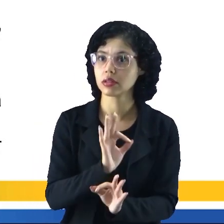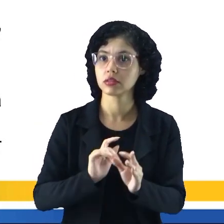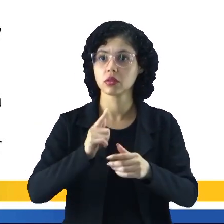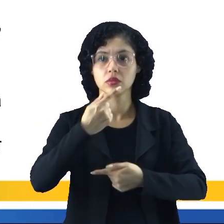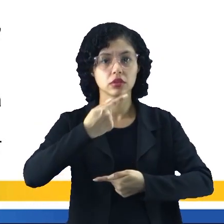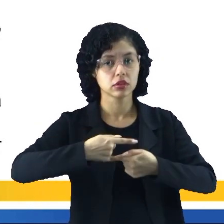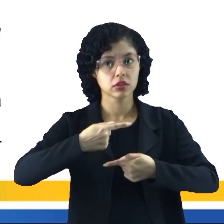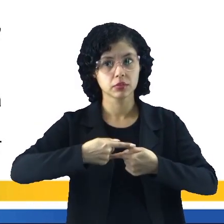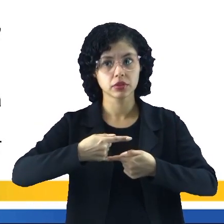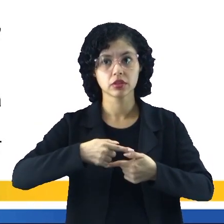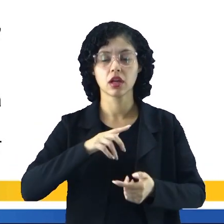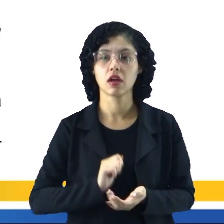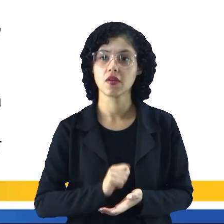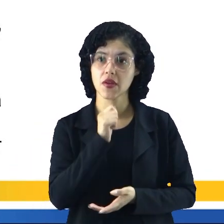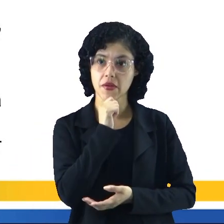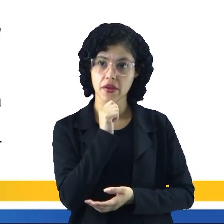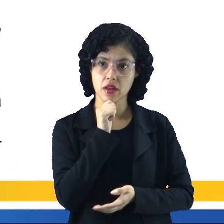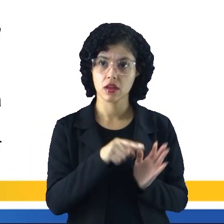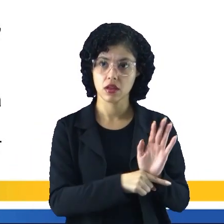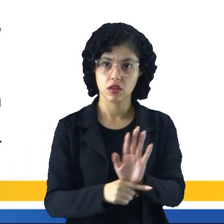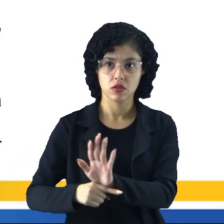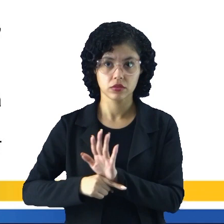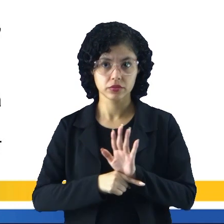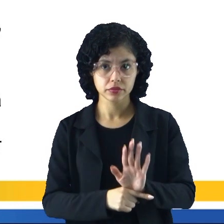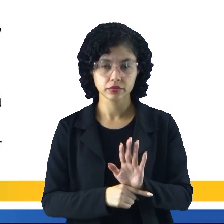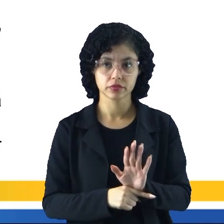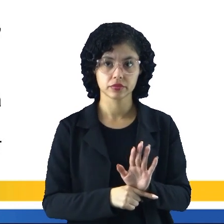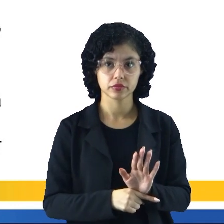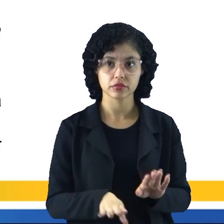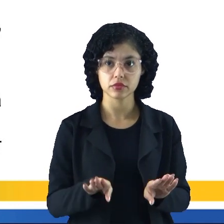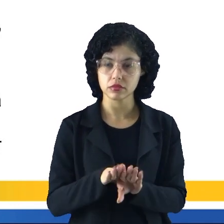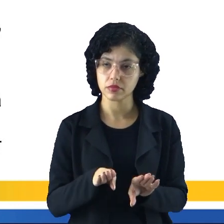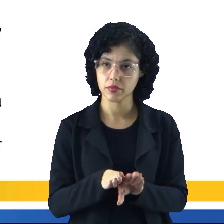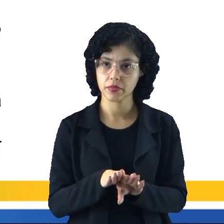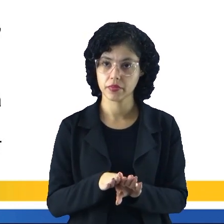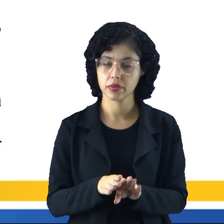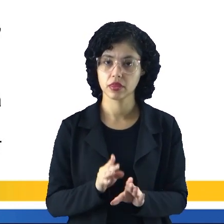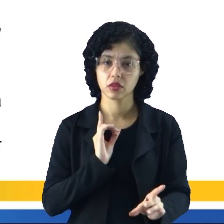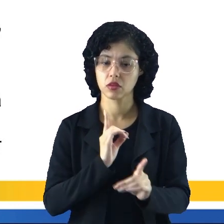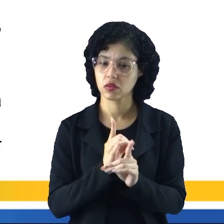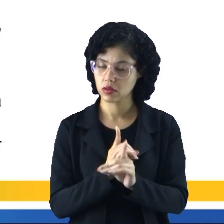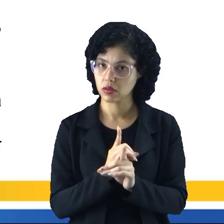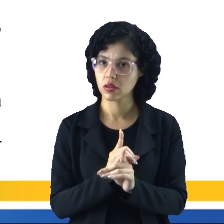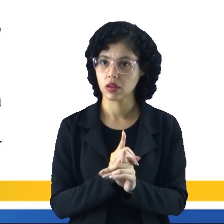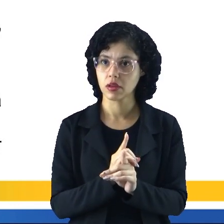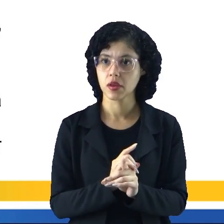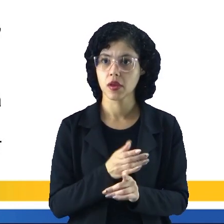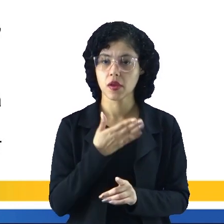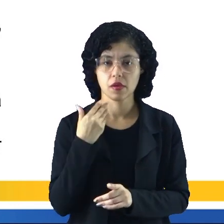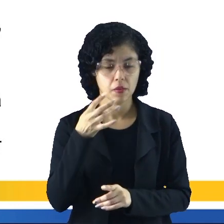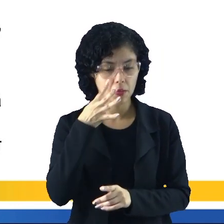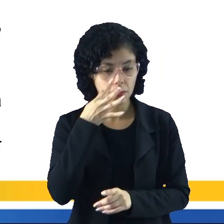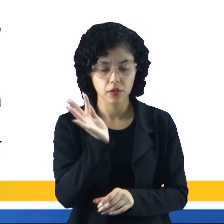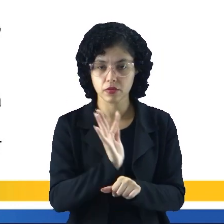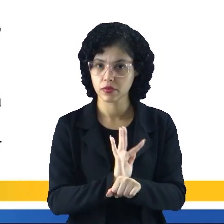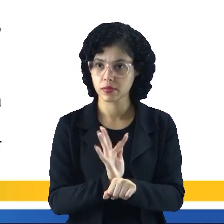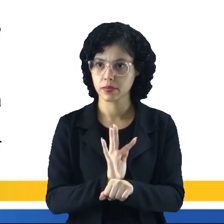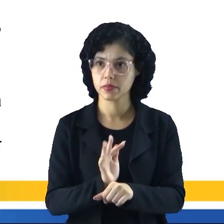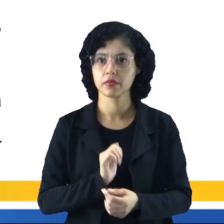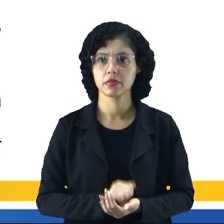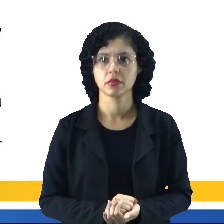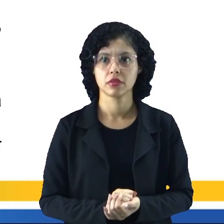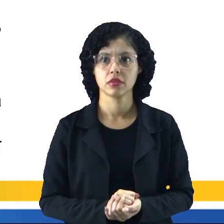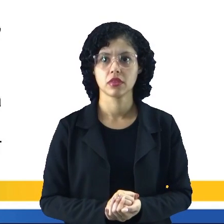gramatical utiliza os eventos apresentados na resenha contribuindo para despertar o interesse do leitor pelo filme